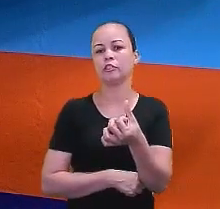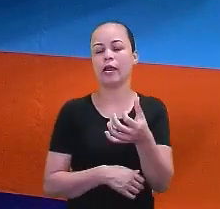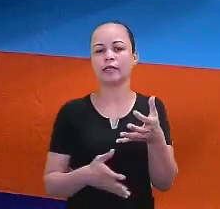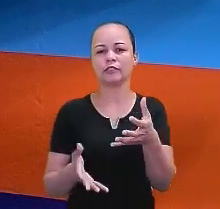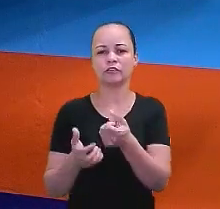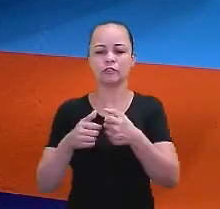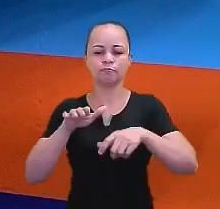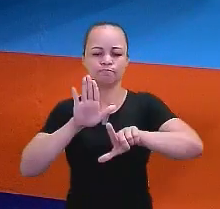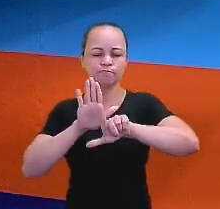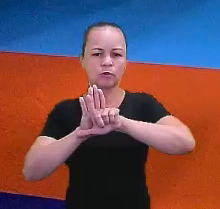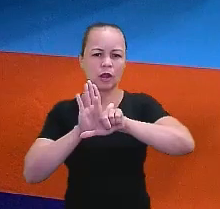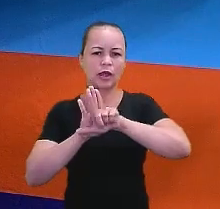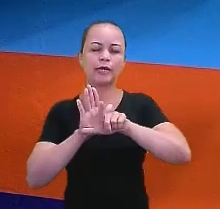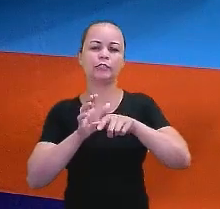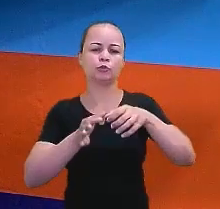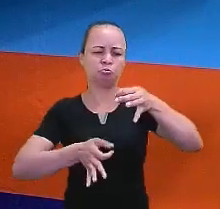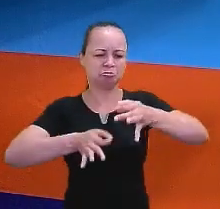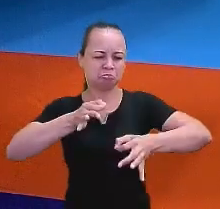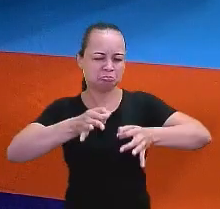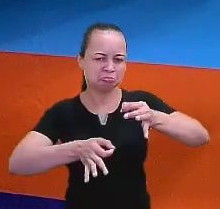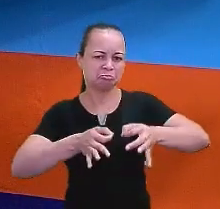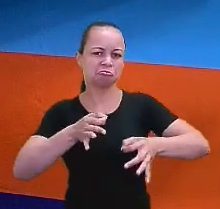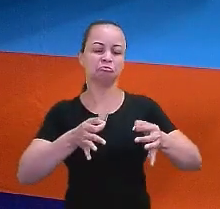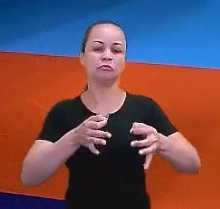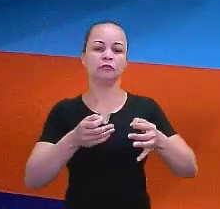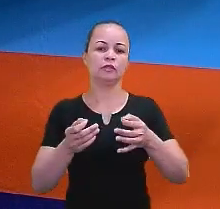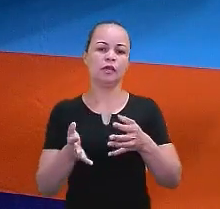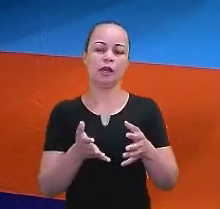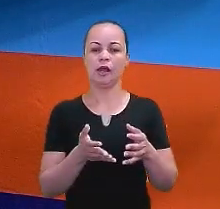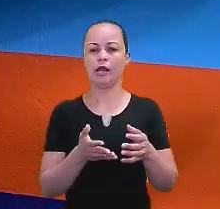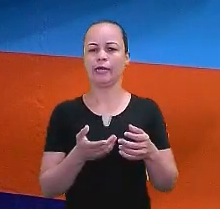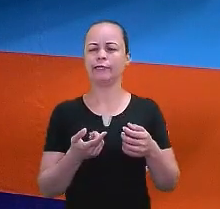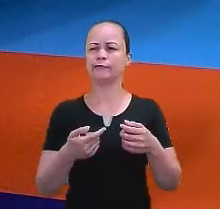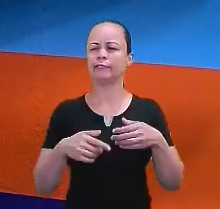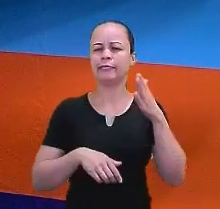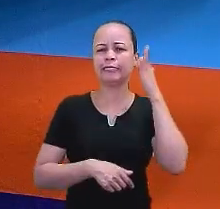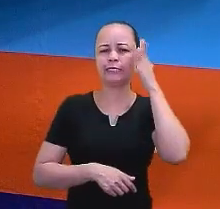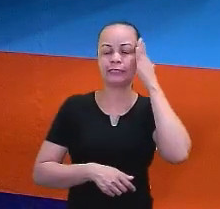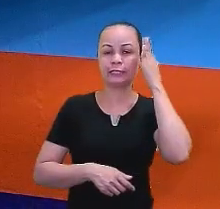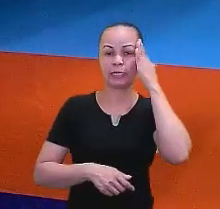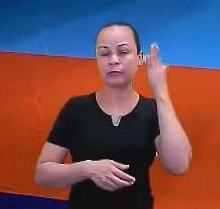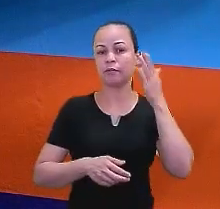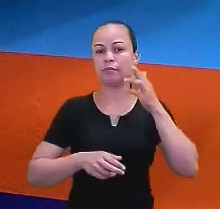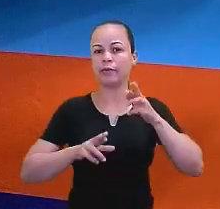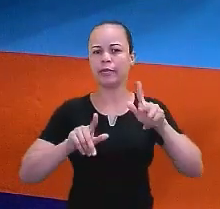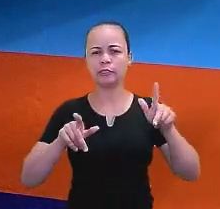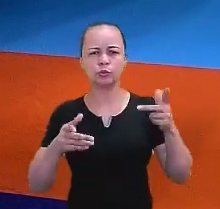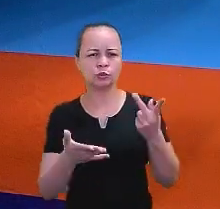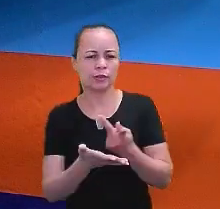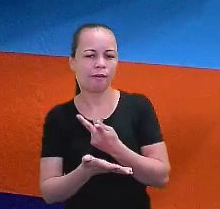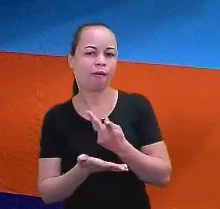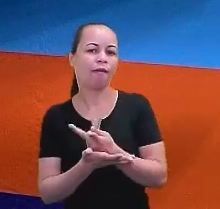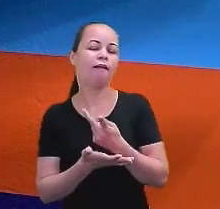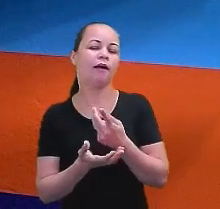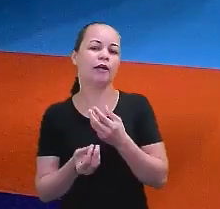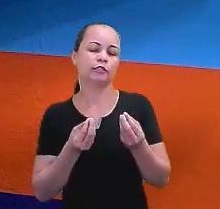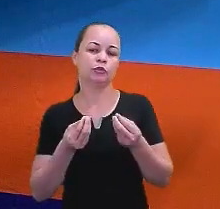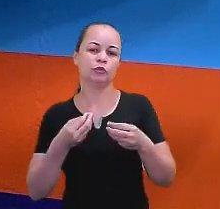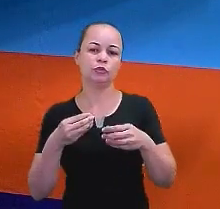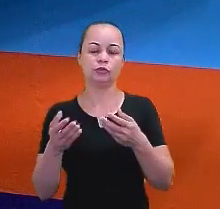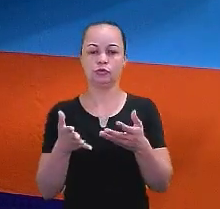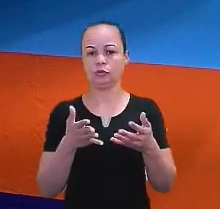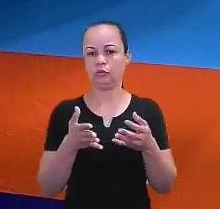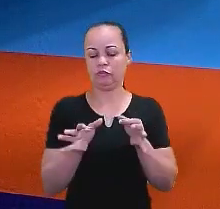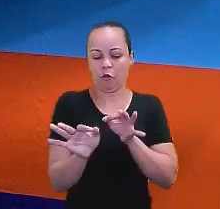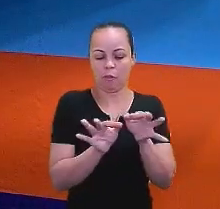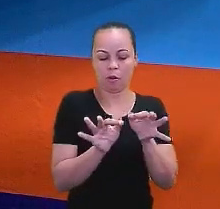da legislação, do judiciário e de interpretações equivocadas da